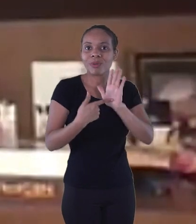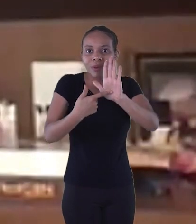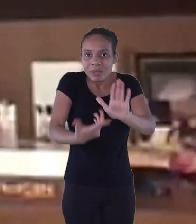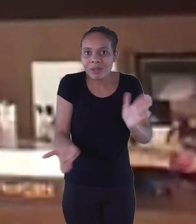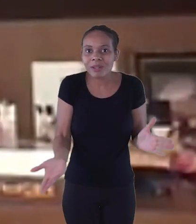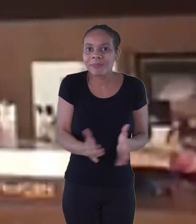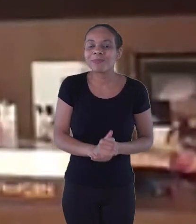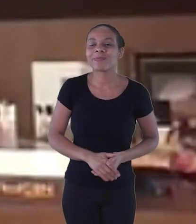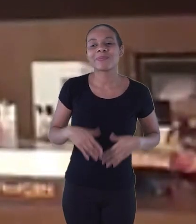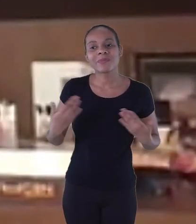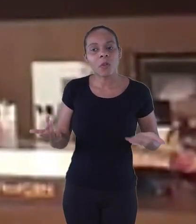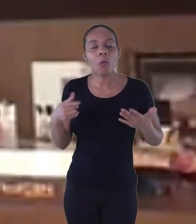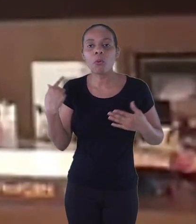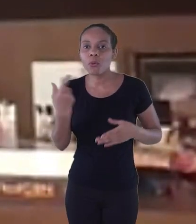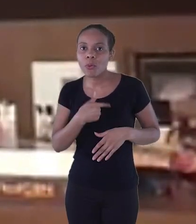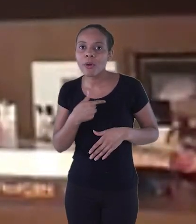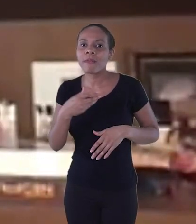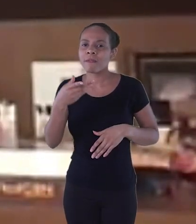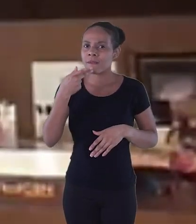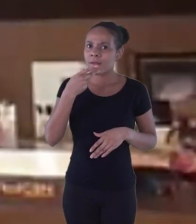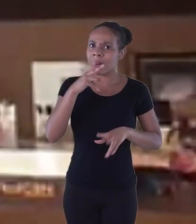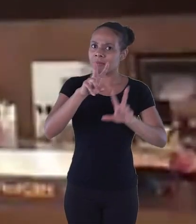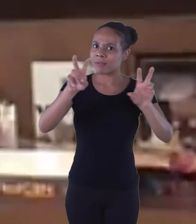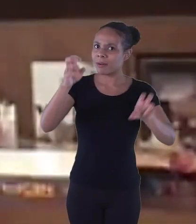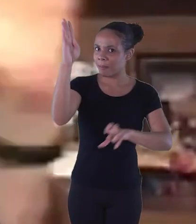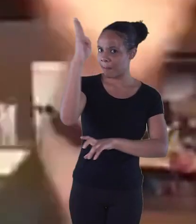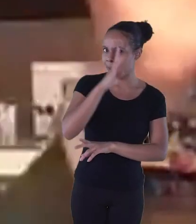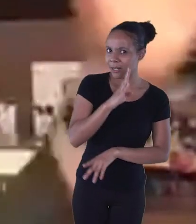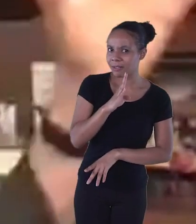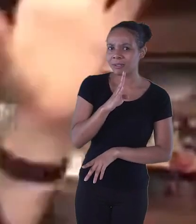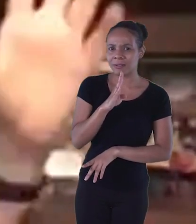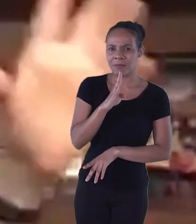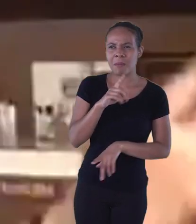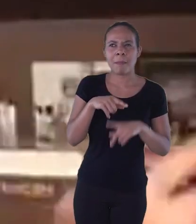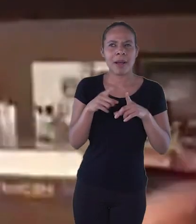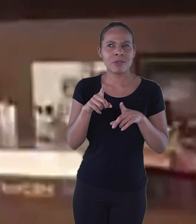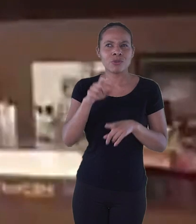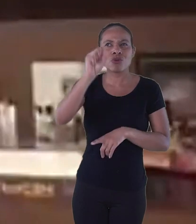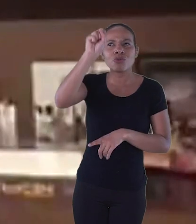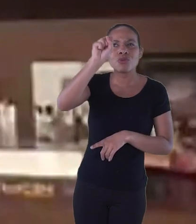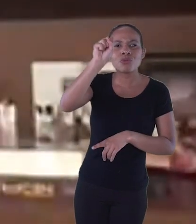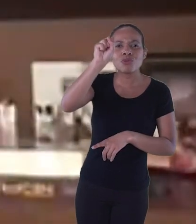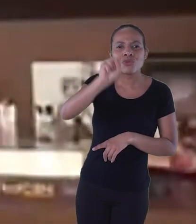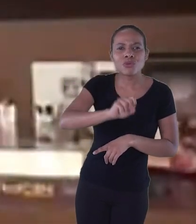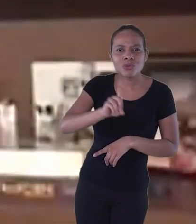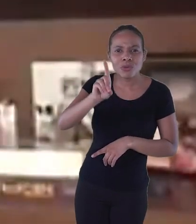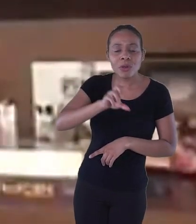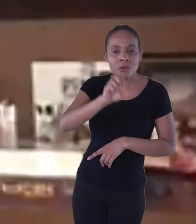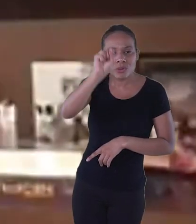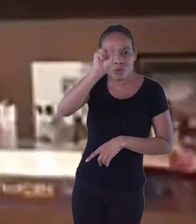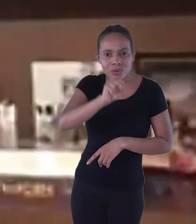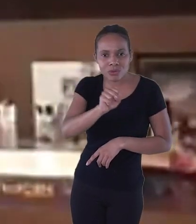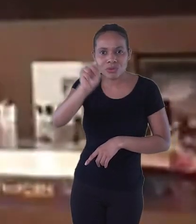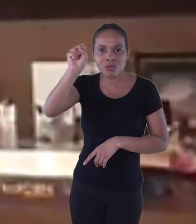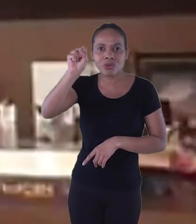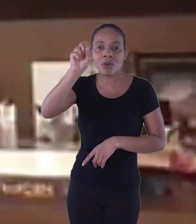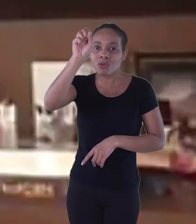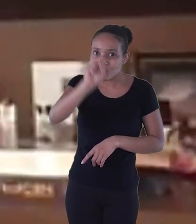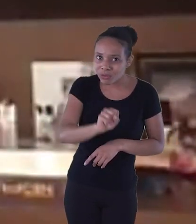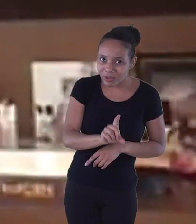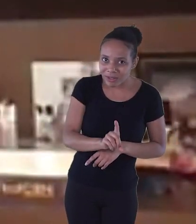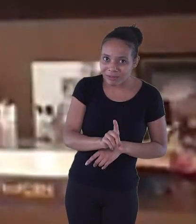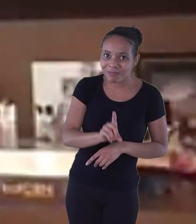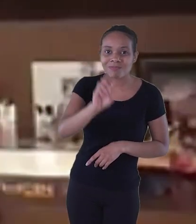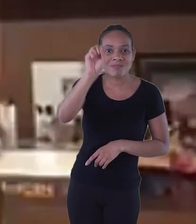sudestina, né? Que a gente fala do Brasil a partir do Sudeste, falar do Brasil a partir desses lugares todos, né? Do